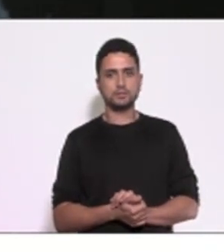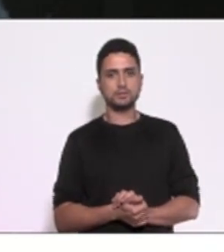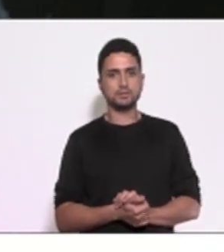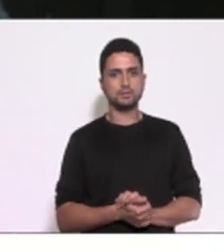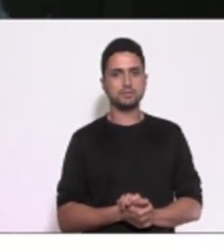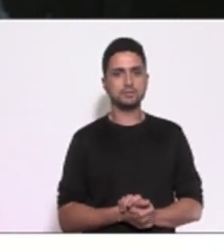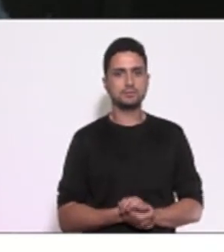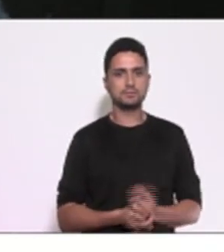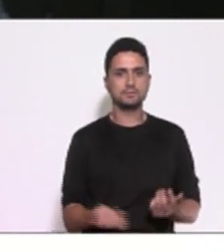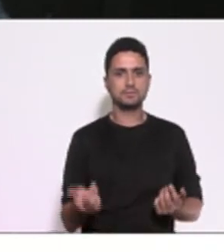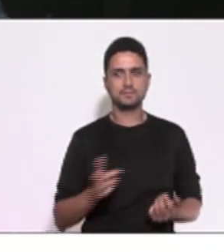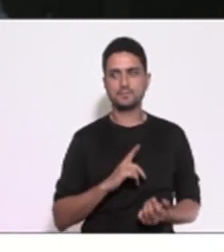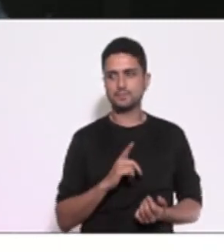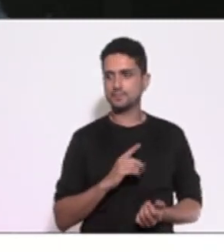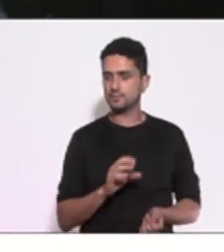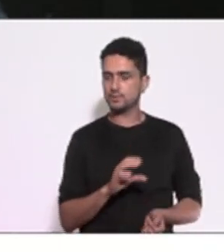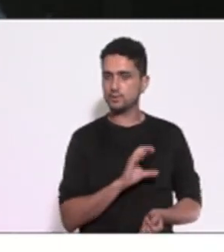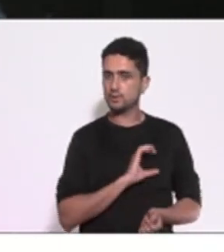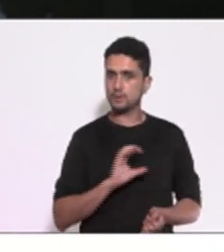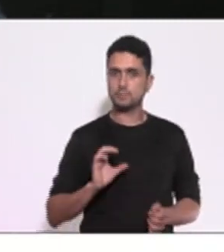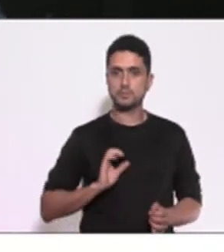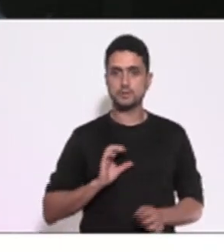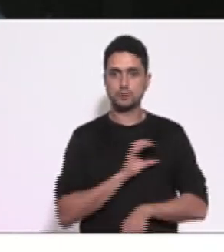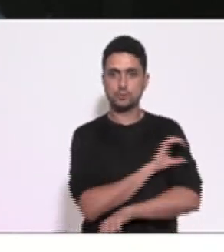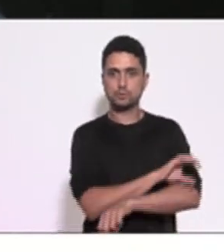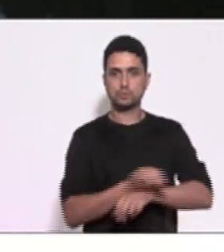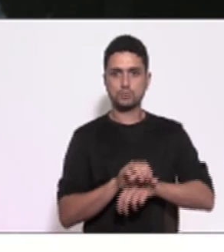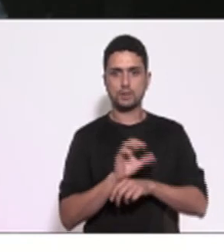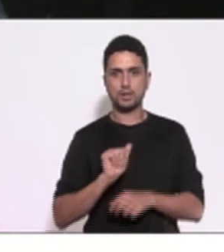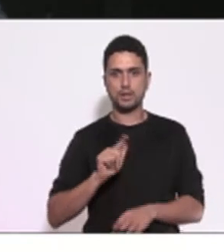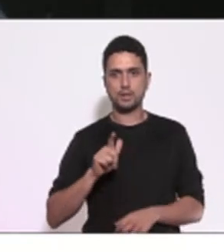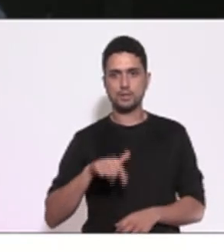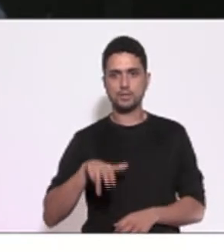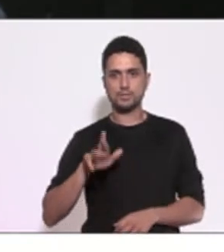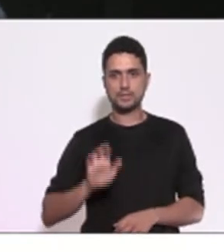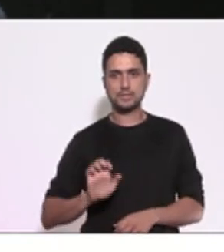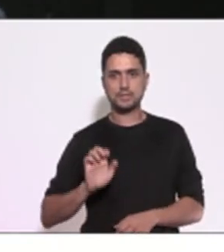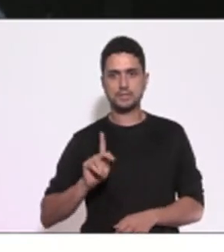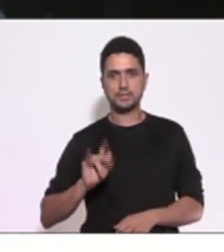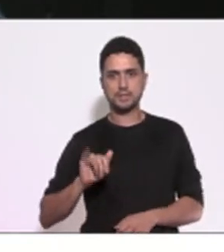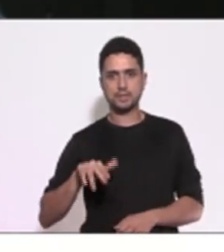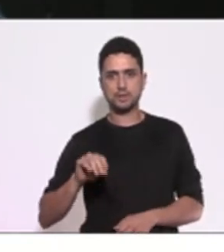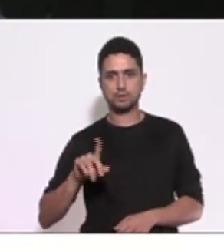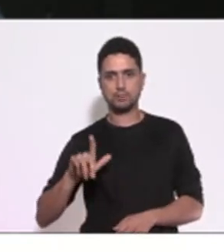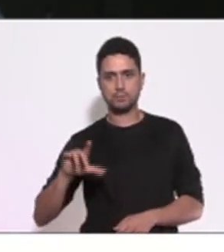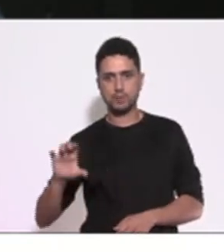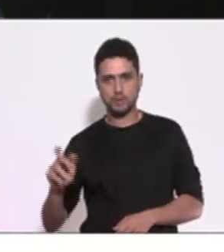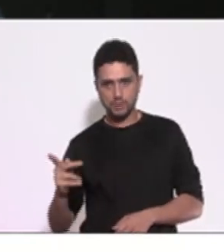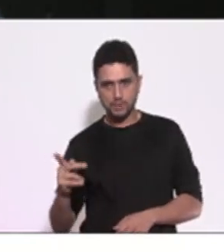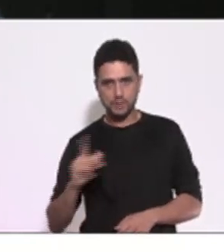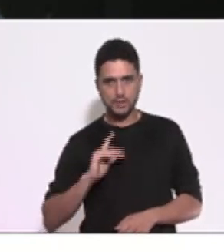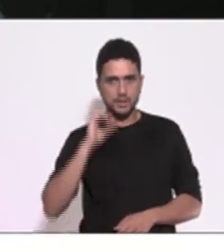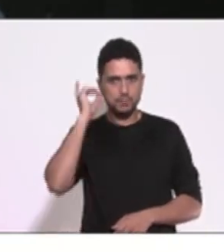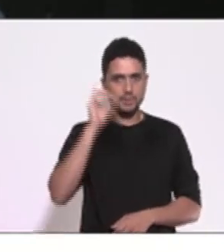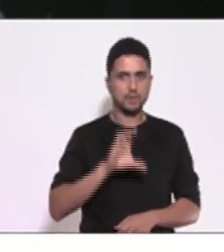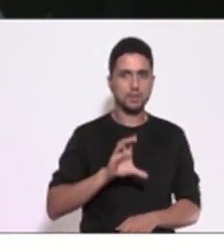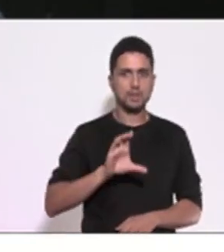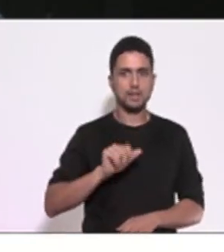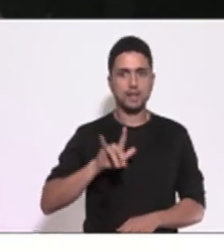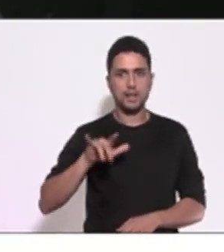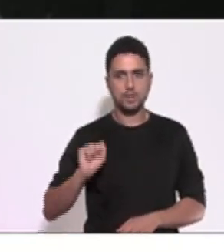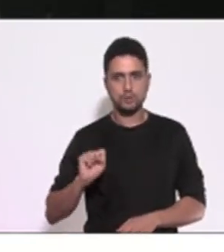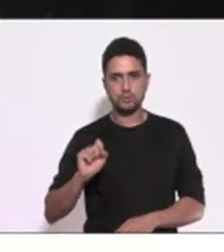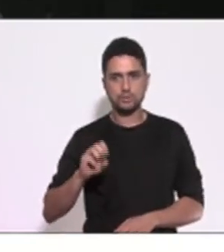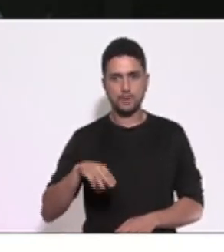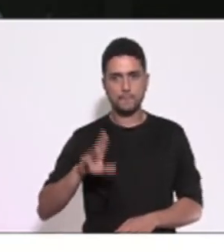senhor presidente. Pela Comissão de Cultura, deputado Alexandre Knoploch. Deputado Alexandre Knoploch. Deputado Carlos Mink.